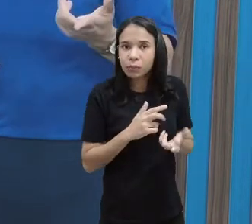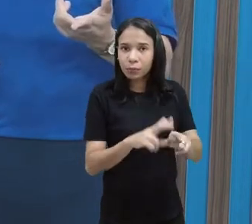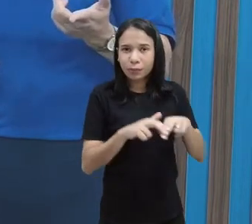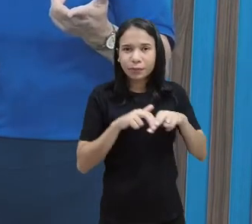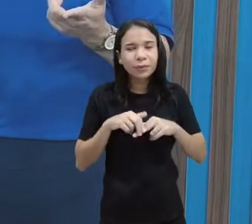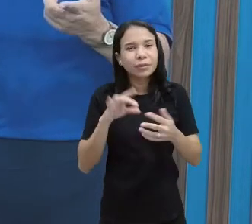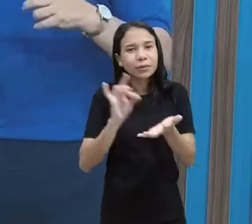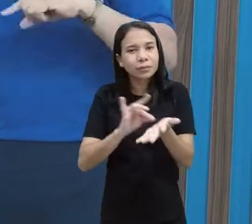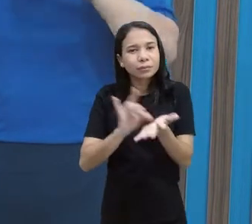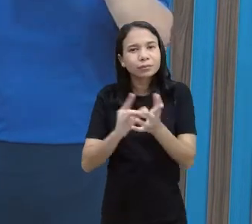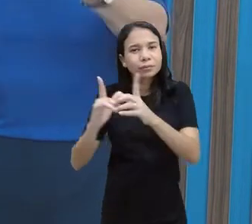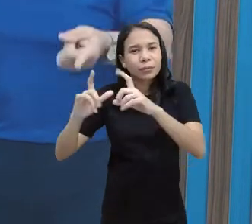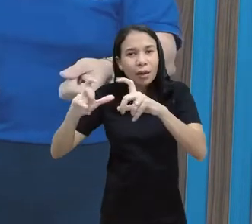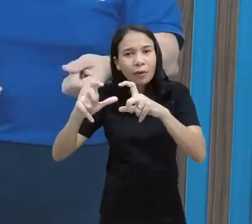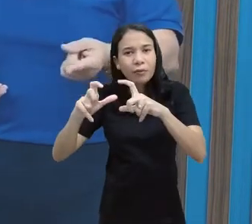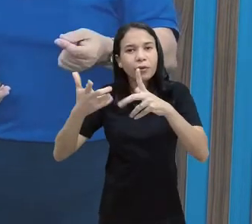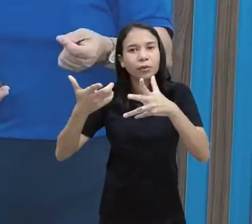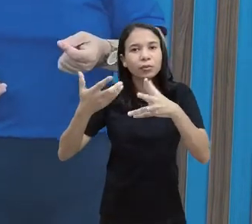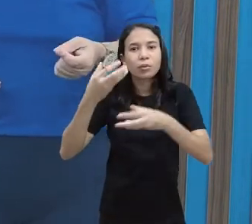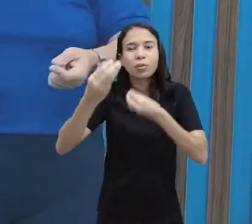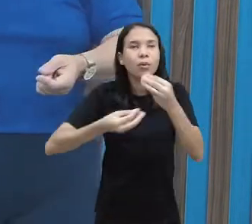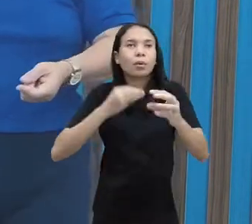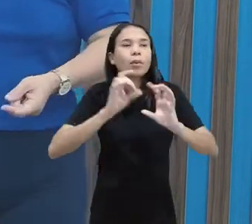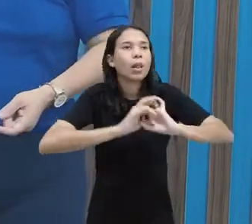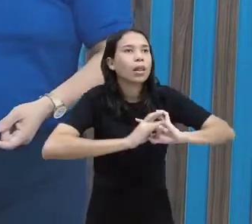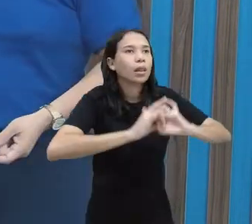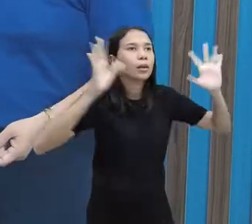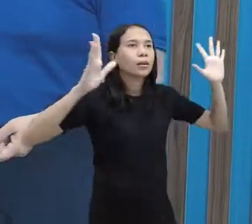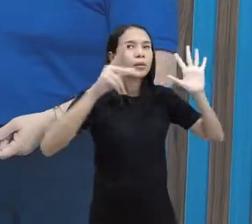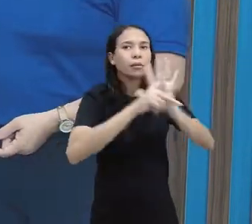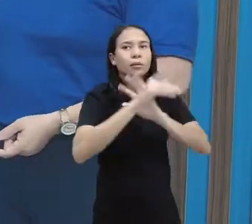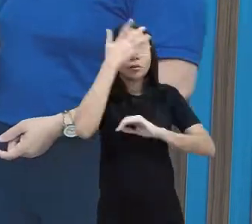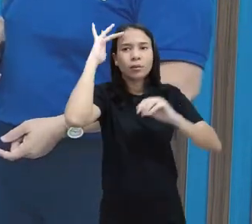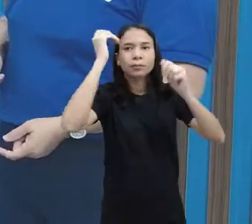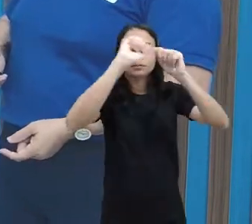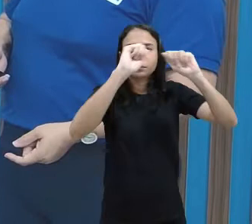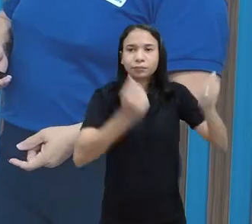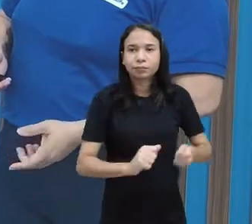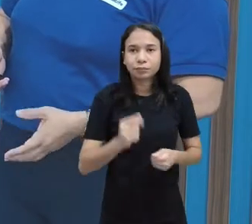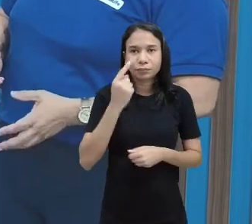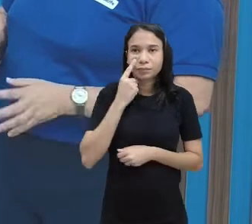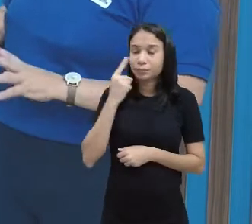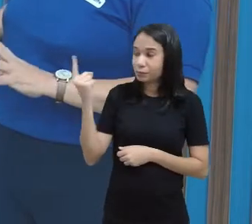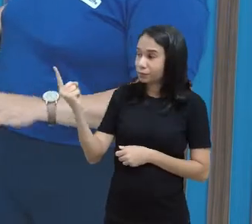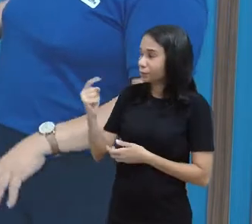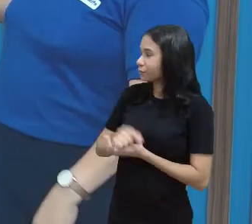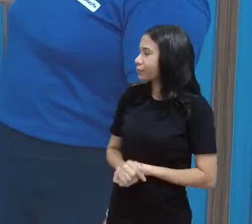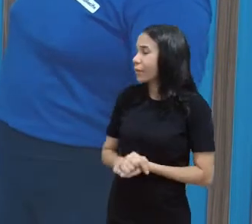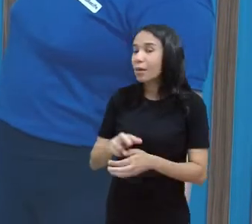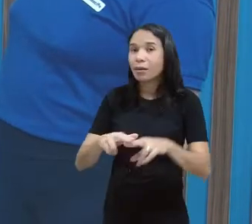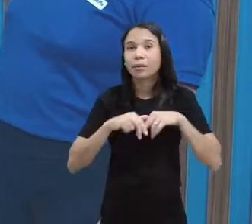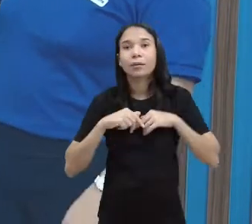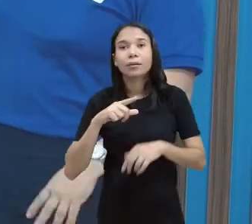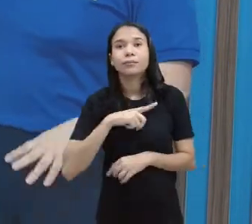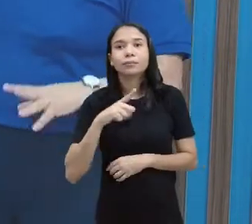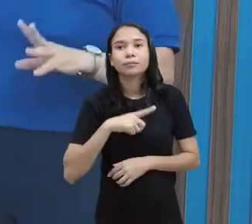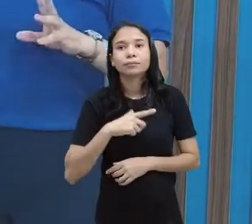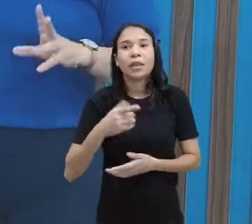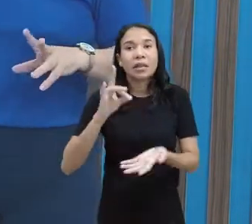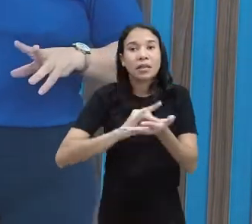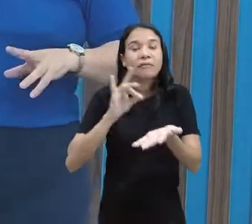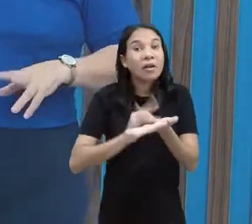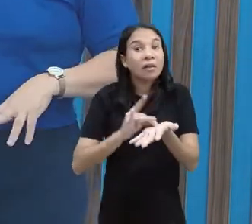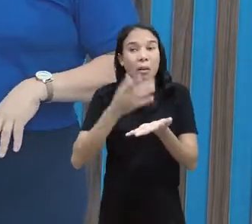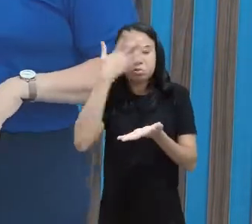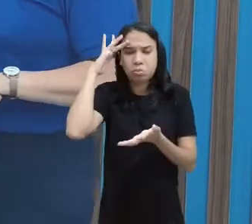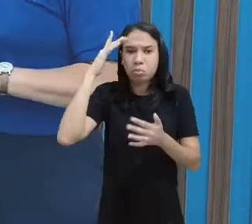na verdade, a fotografia veio libertar os artistas. Ok? Então, bora lá, vamos ver aqui. Então, Gombrich é um dos maiores